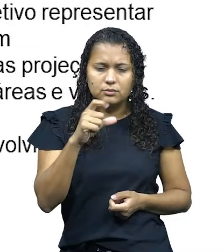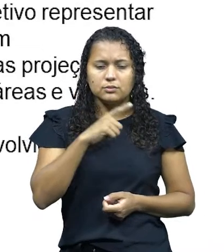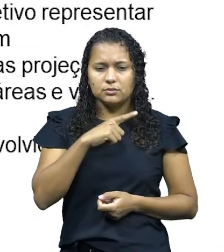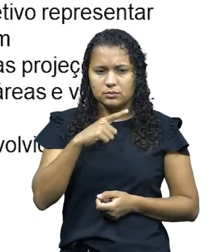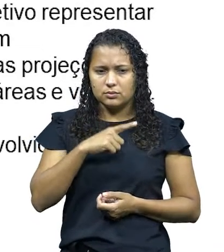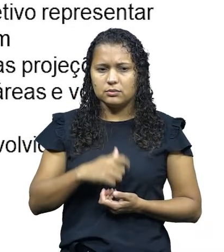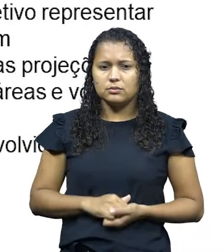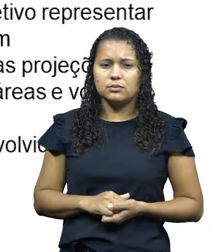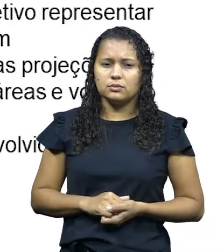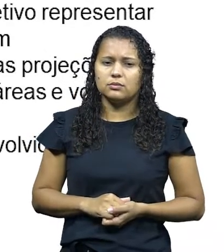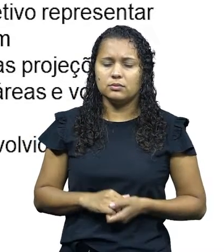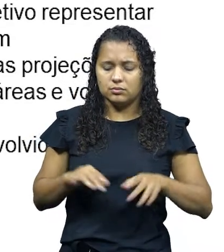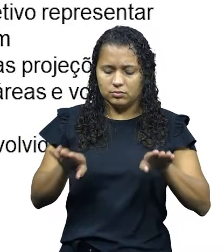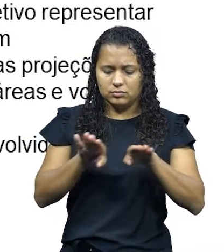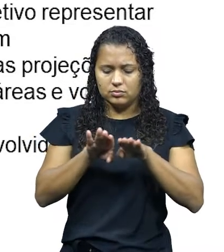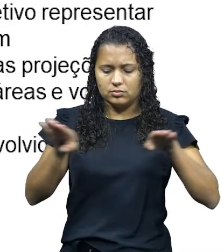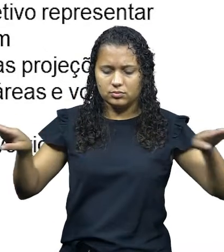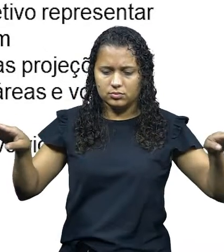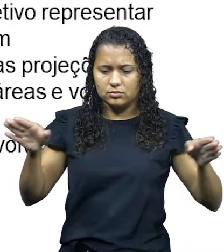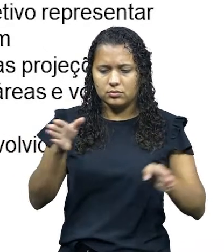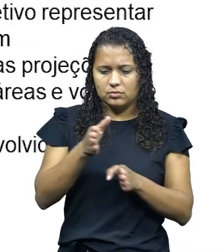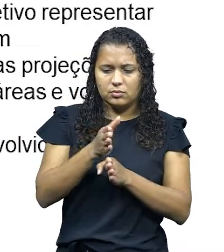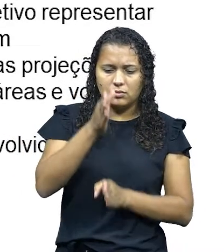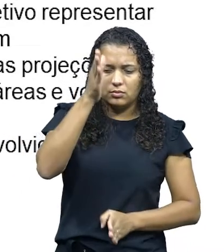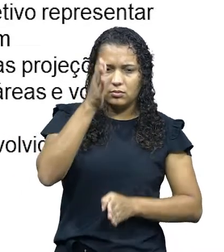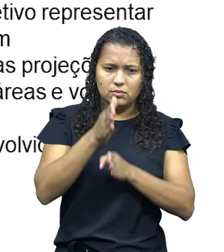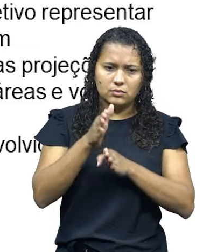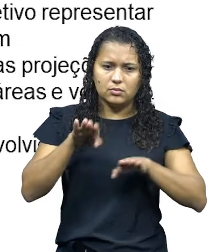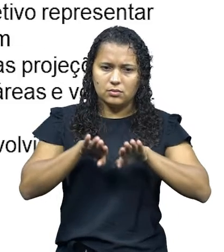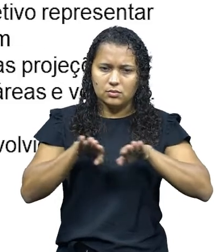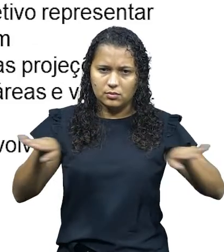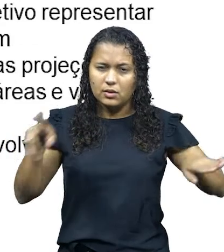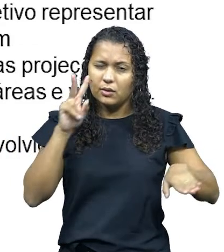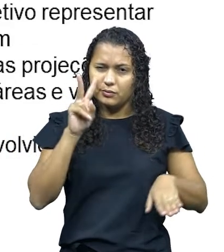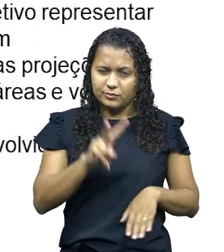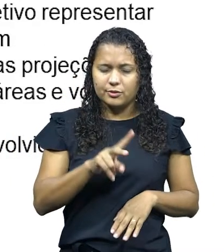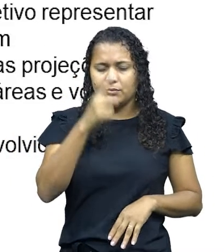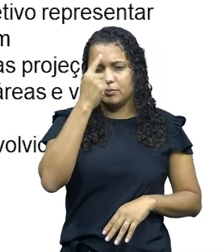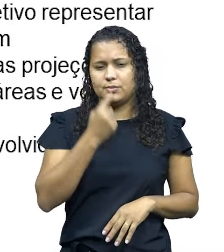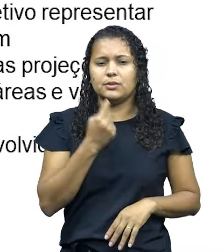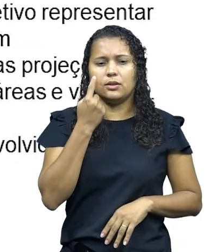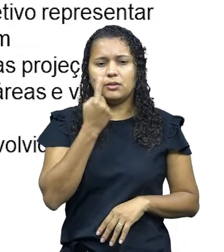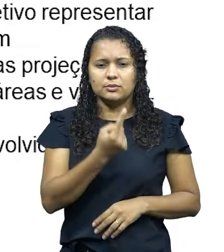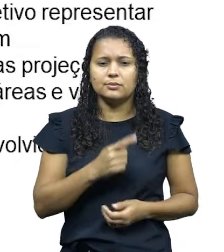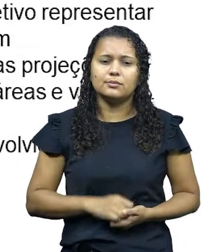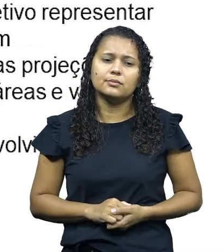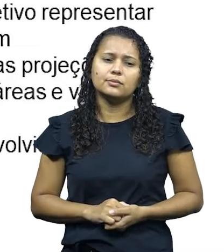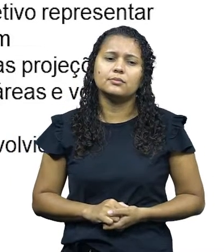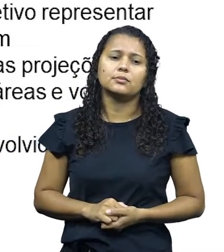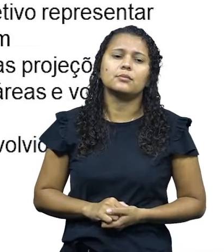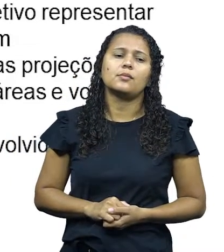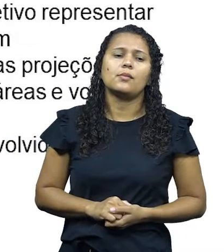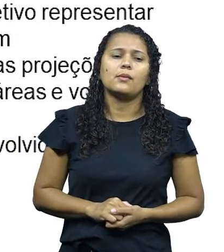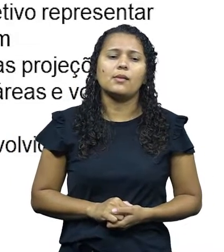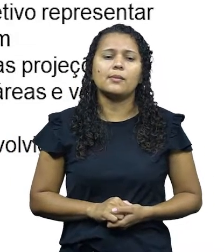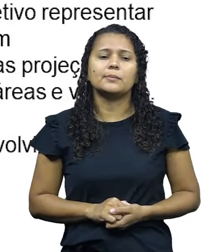né, esses planos eles são divididos em 4 diedros. Como podemos ver na imagem, nós temos a